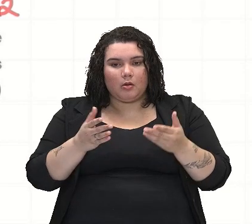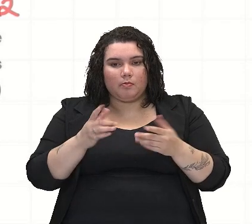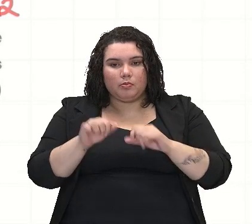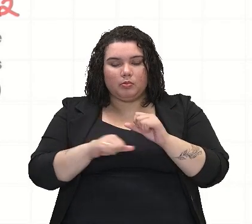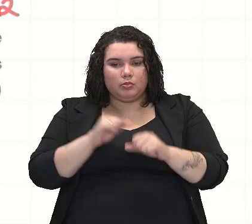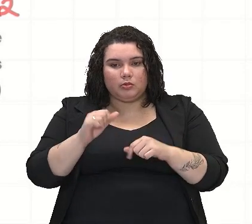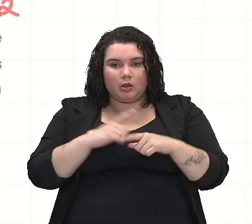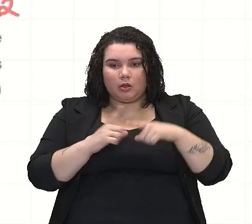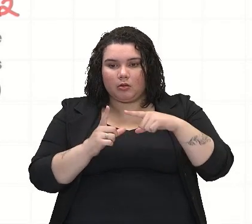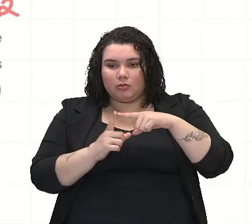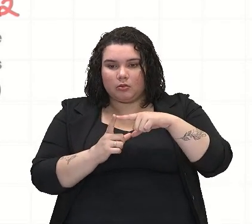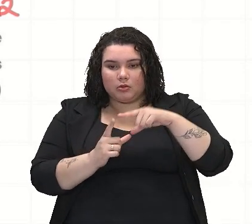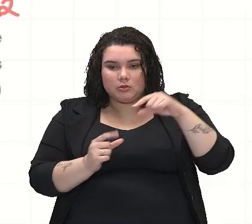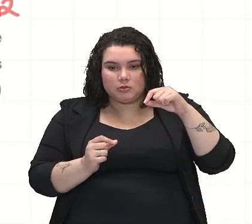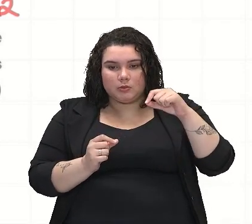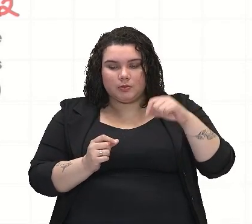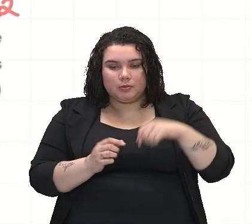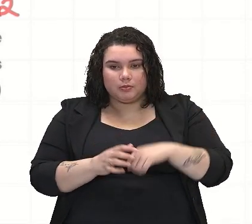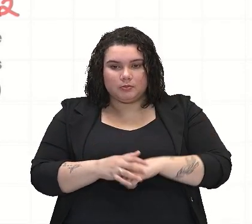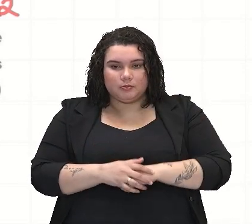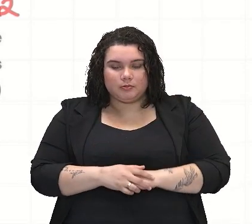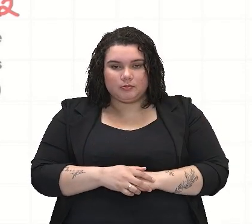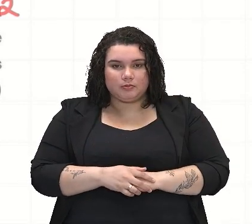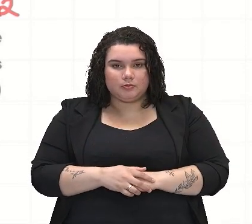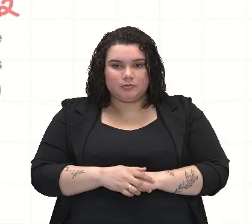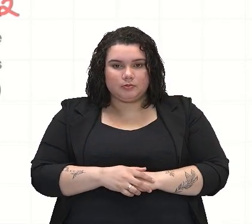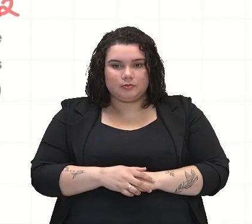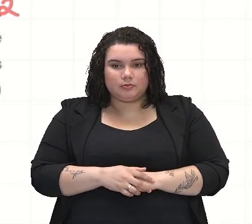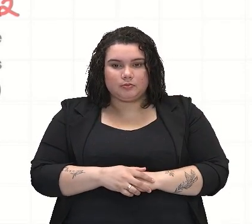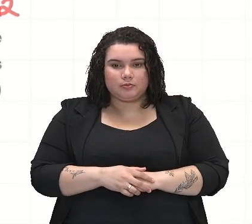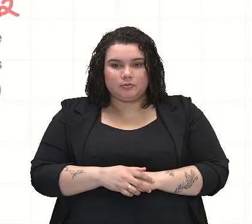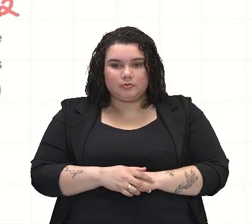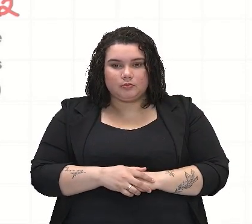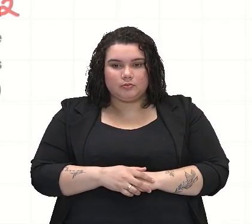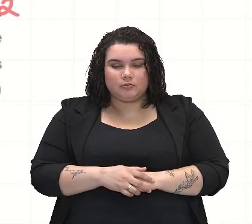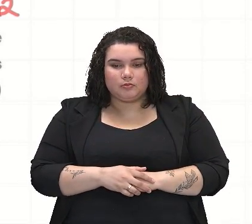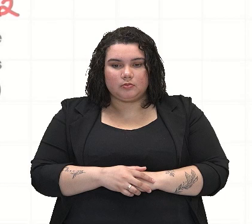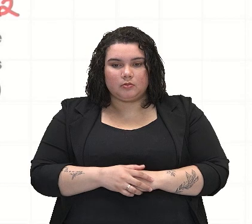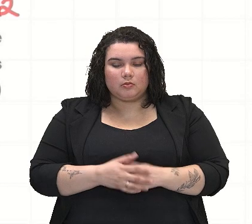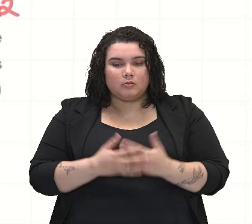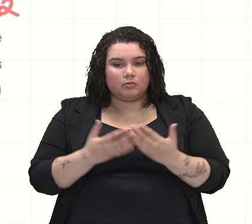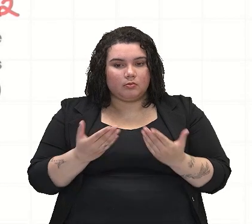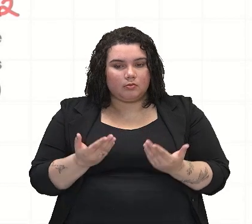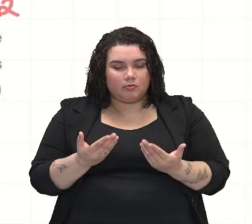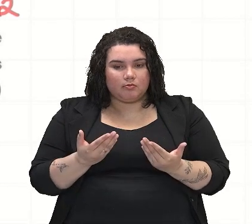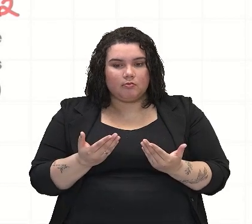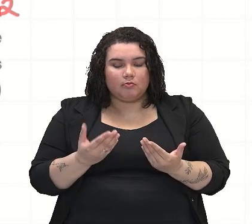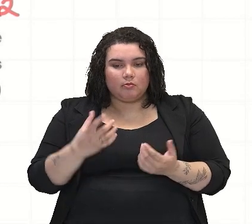né? Muito bem. E isso, né, é que